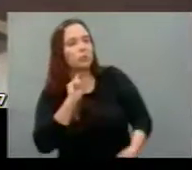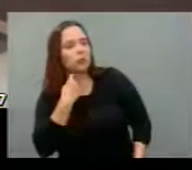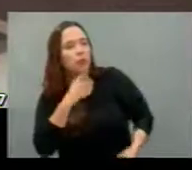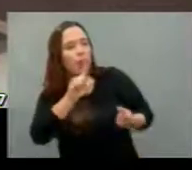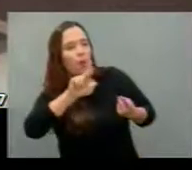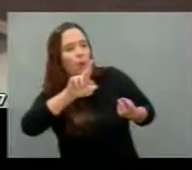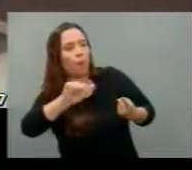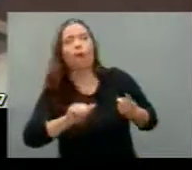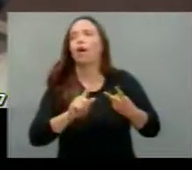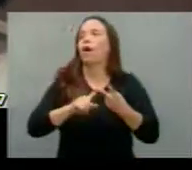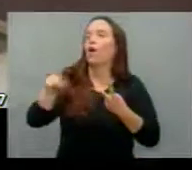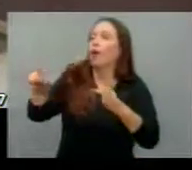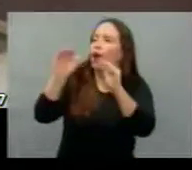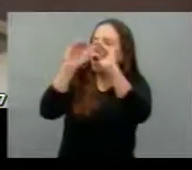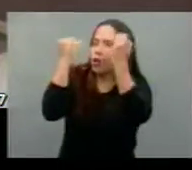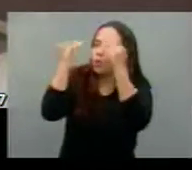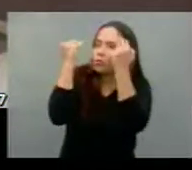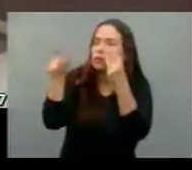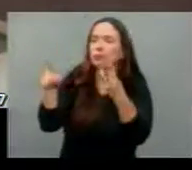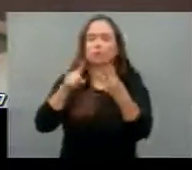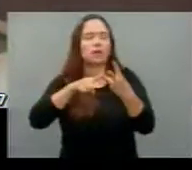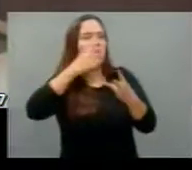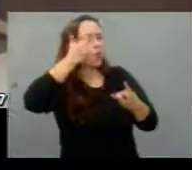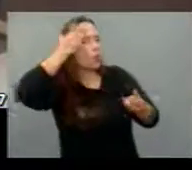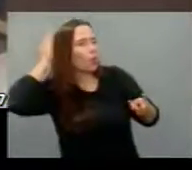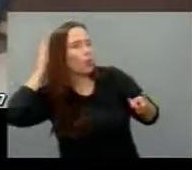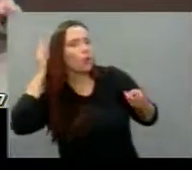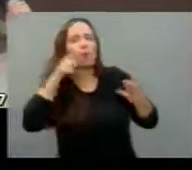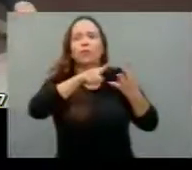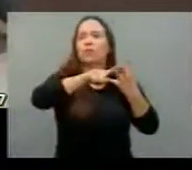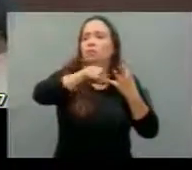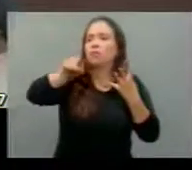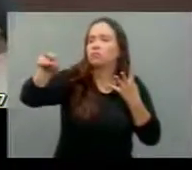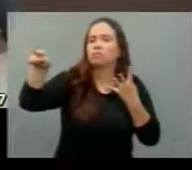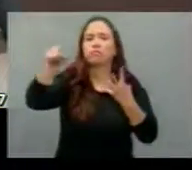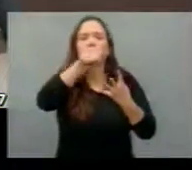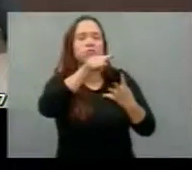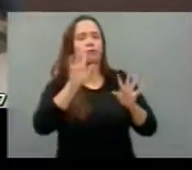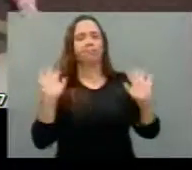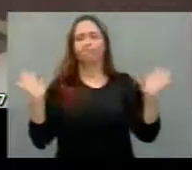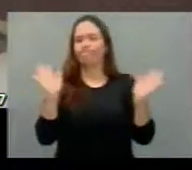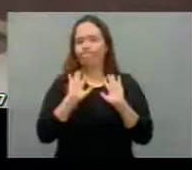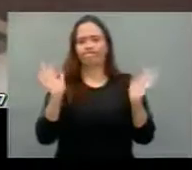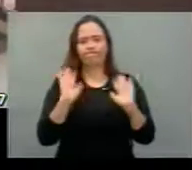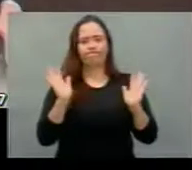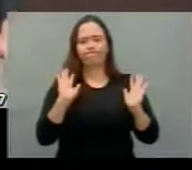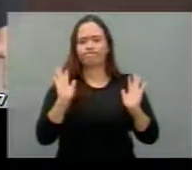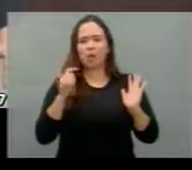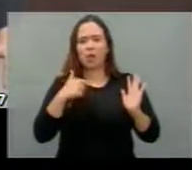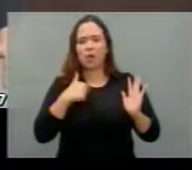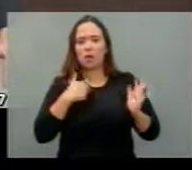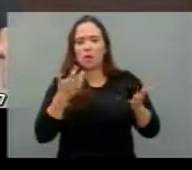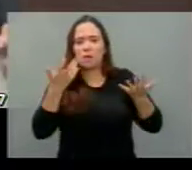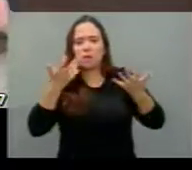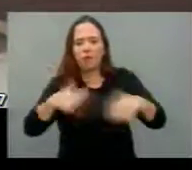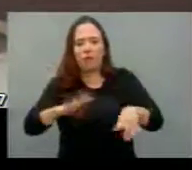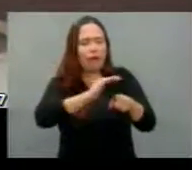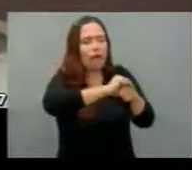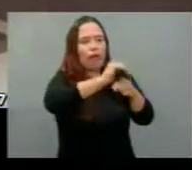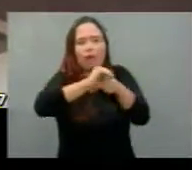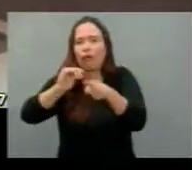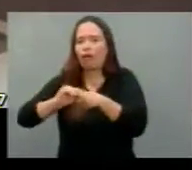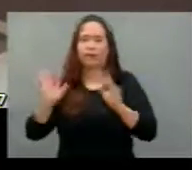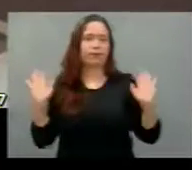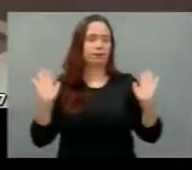delação que envolve o senador Eunício, envolve Temer, envolve Oswaldo Serralho, né, os 5 ministros. O que eu quero